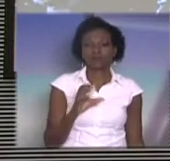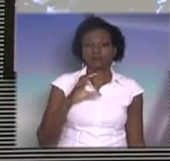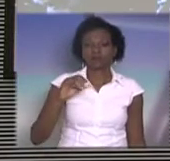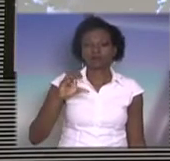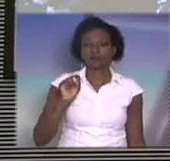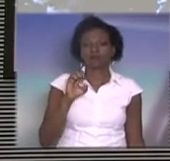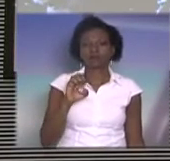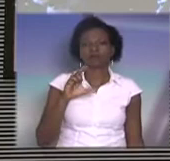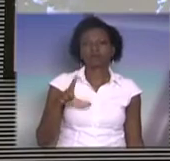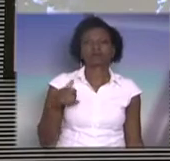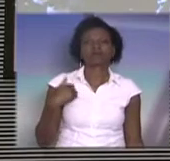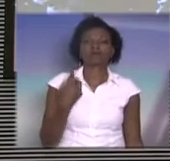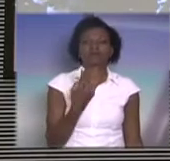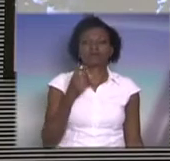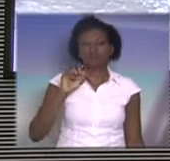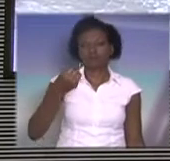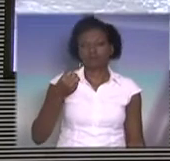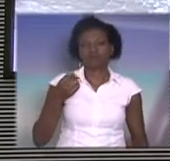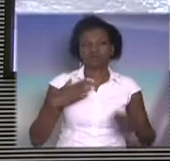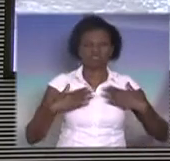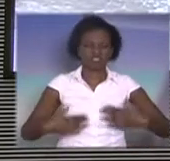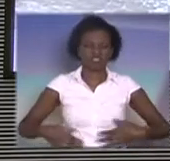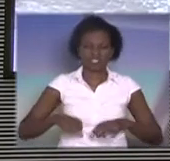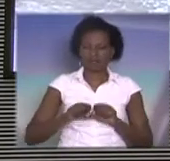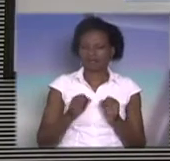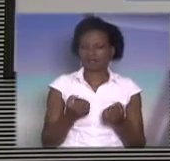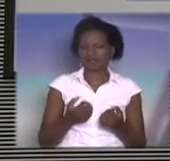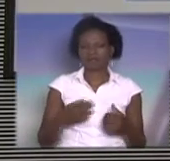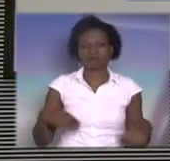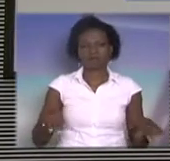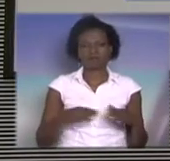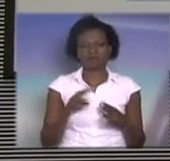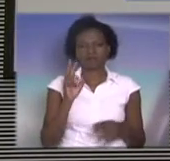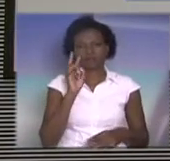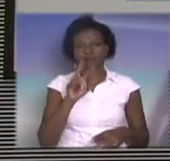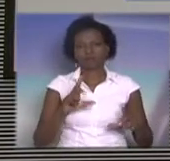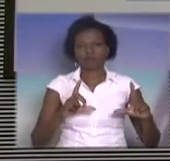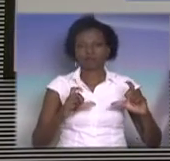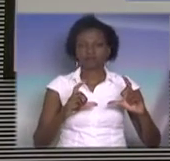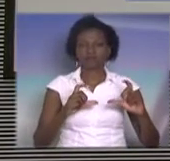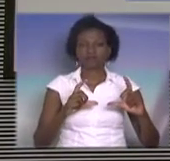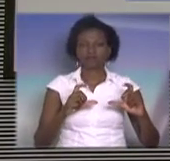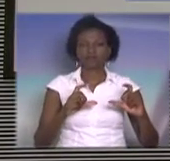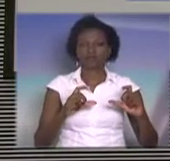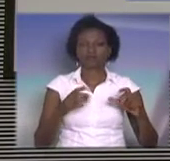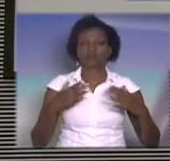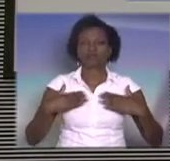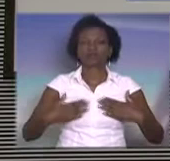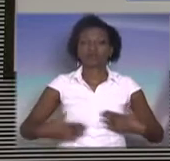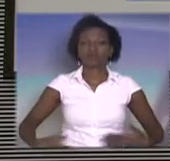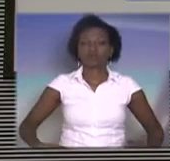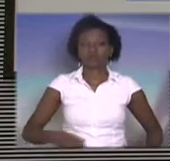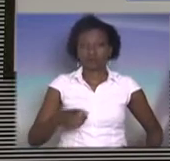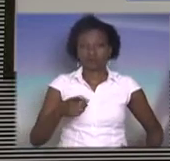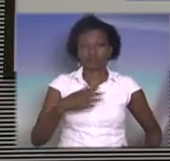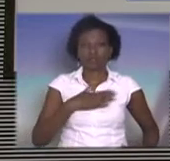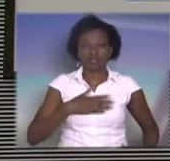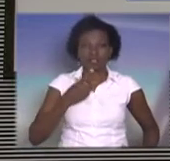corpo totalmente despedaçado. Volta a outra foto, Machado. Mais. Aí. Olha o corpo dele, para quem gosta de ver gente